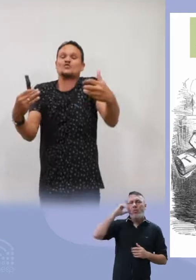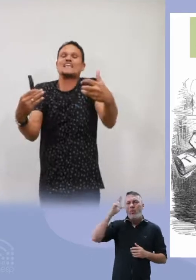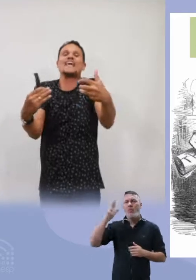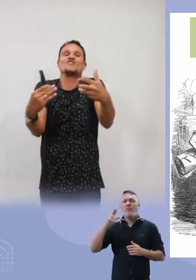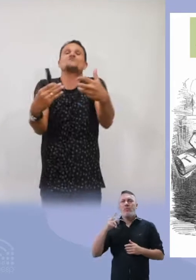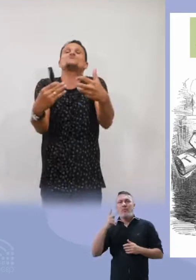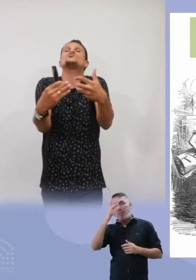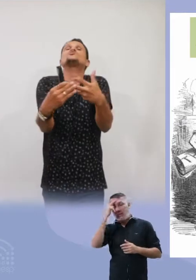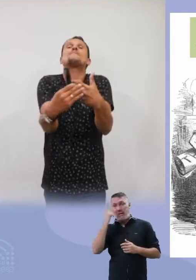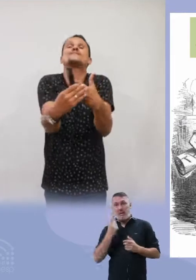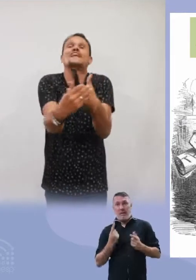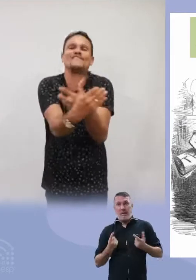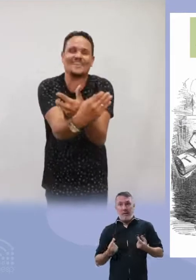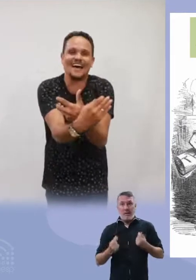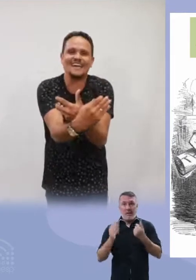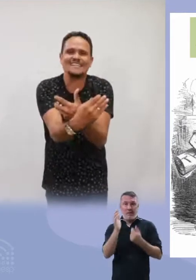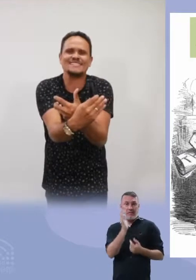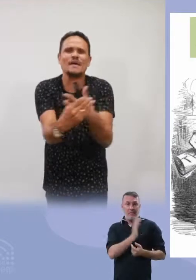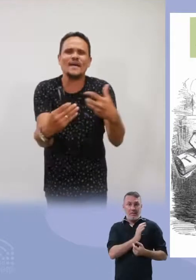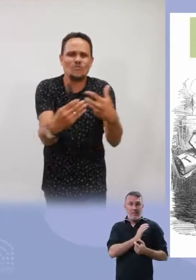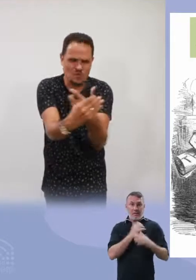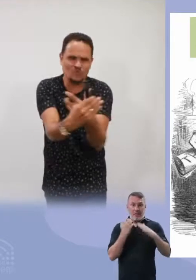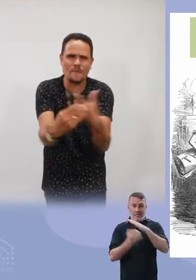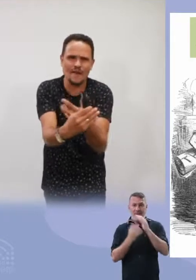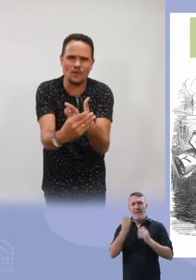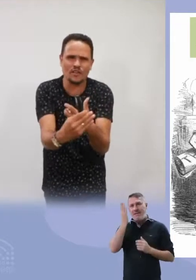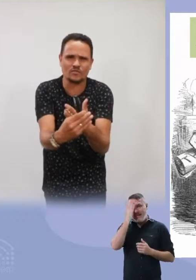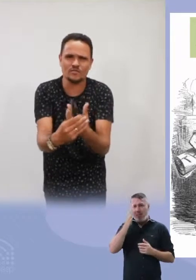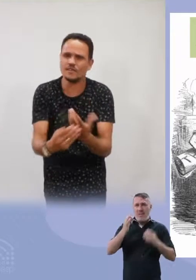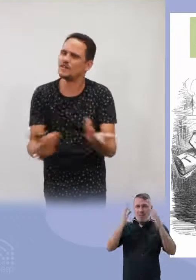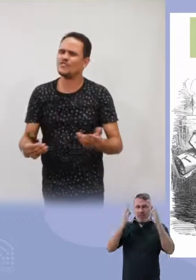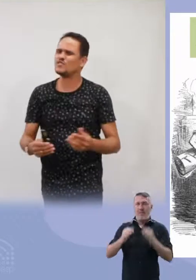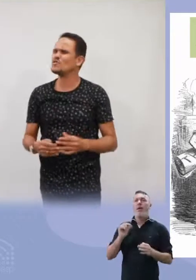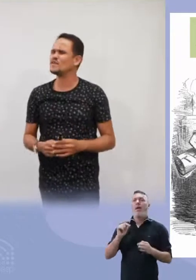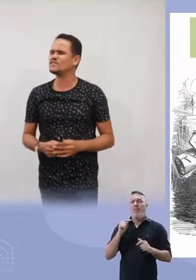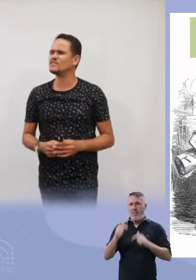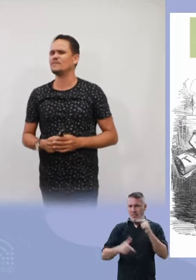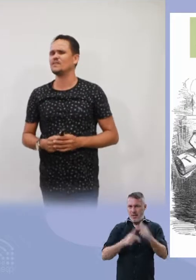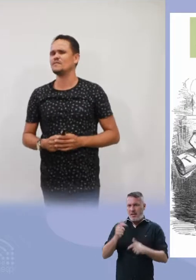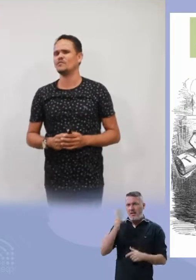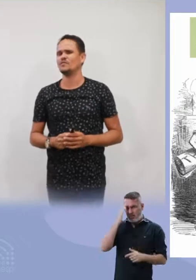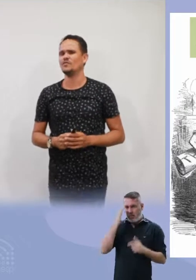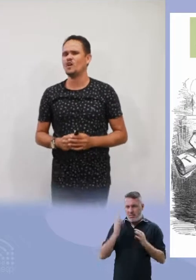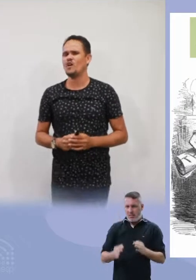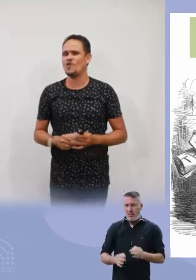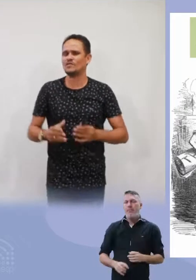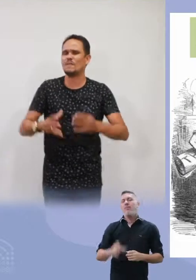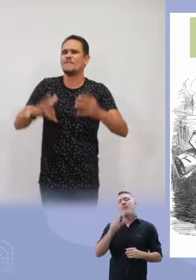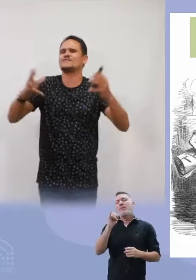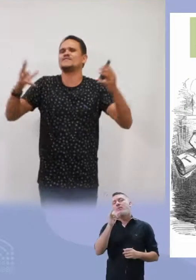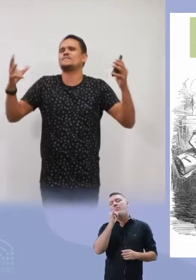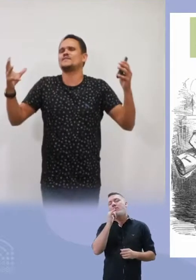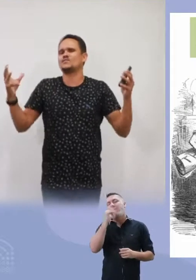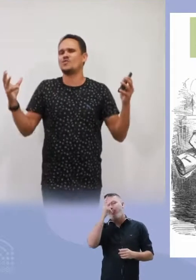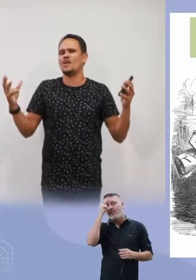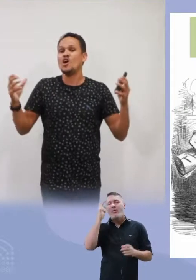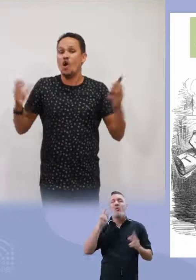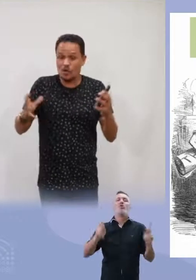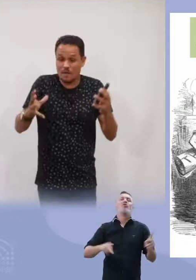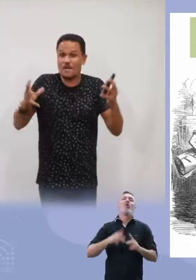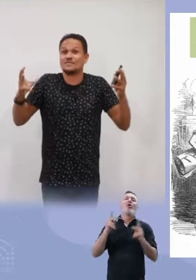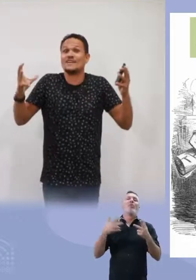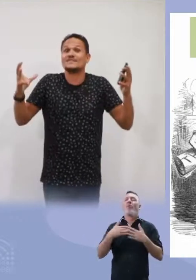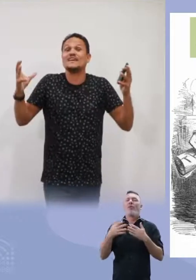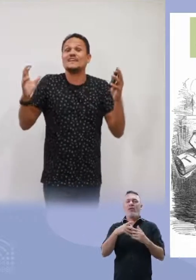se cruzarem em um shopping da vida, saberão que um trabalha para o outro? Dificilmente não, né, meu aluno? Olha o tamanho das empresas de hoje,